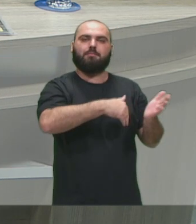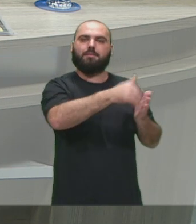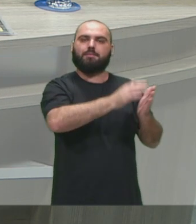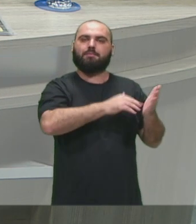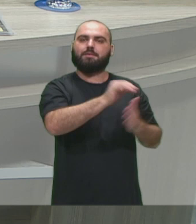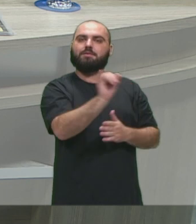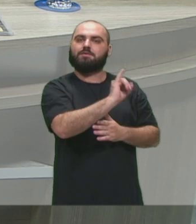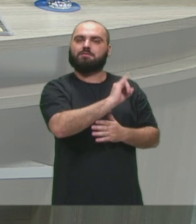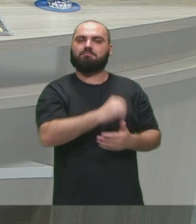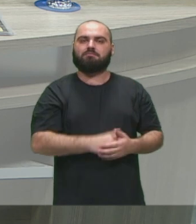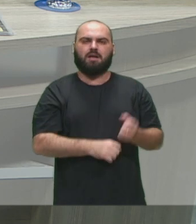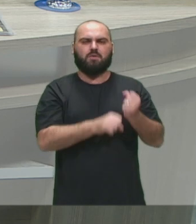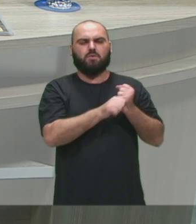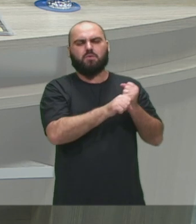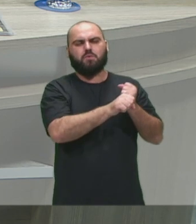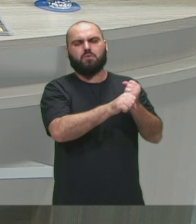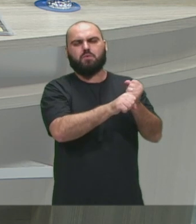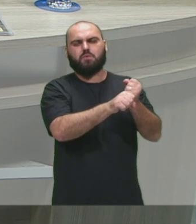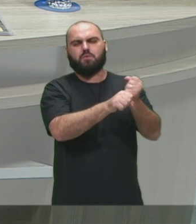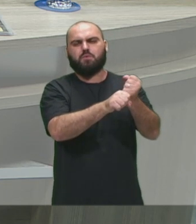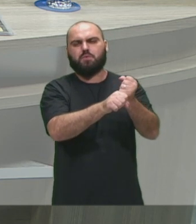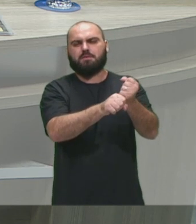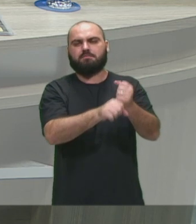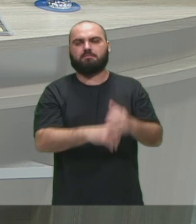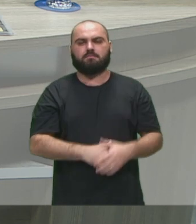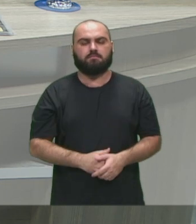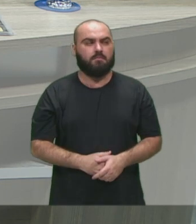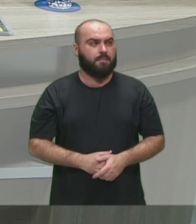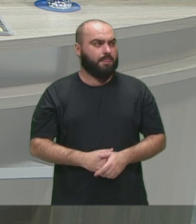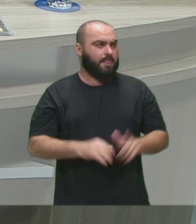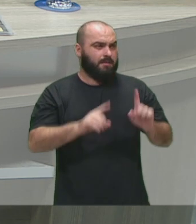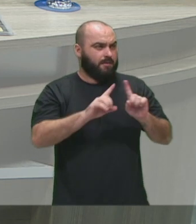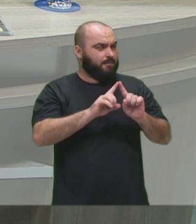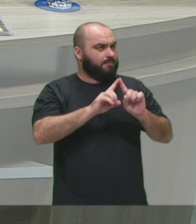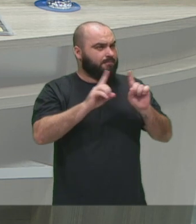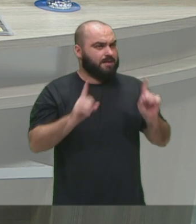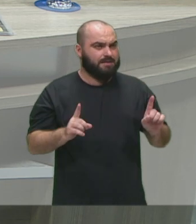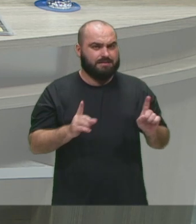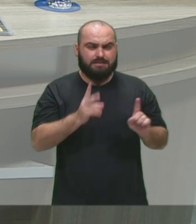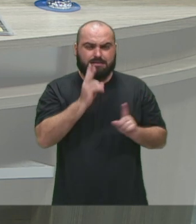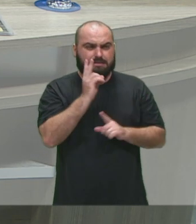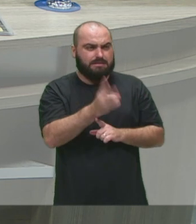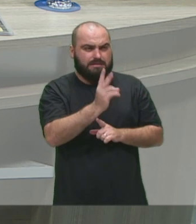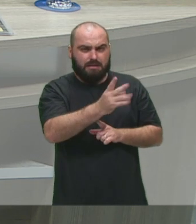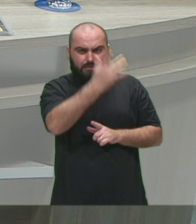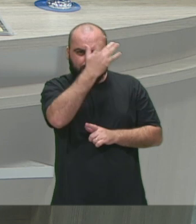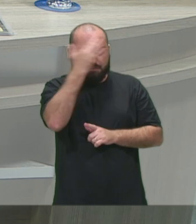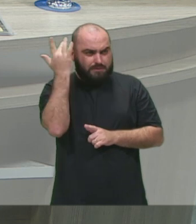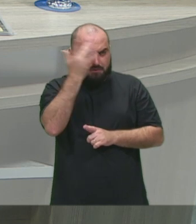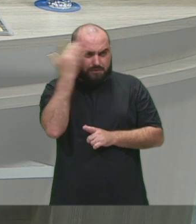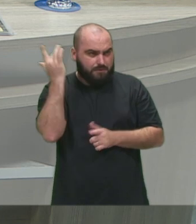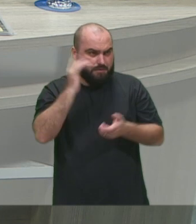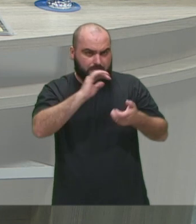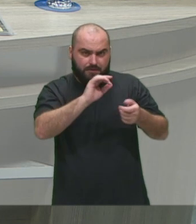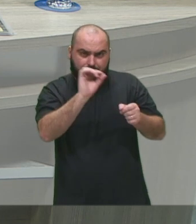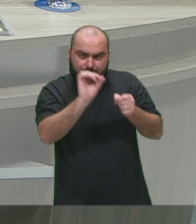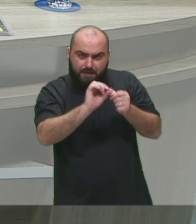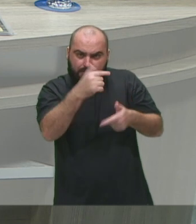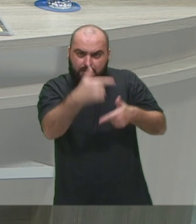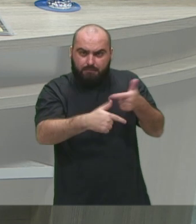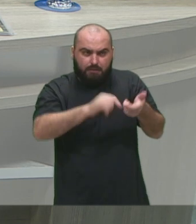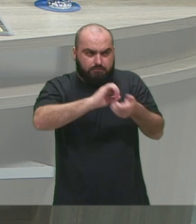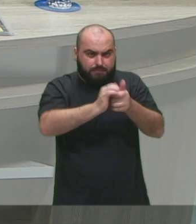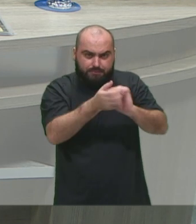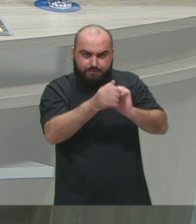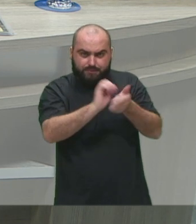tive muitos anos dando aula de pintura. Mas todo artesão, artesã, são artistas, né? Porque aquele trabalho é único,